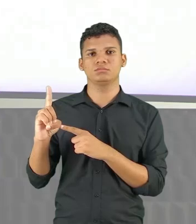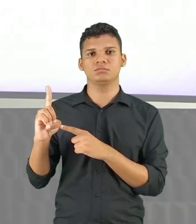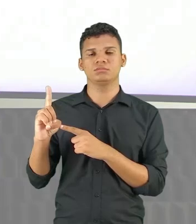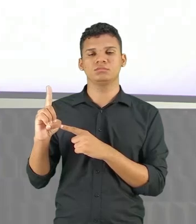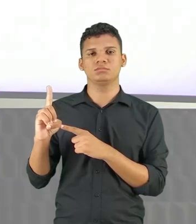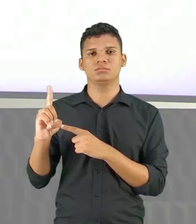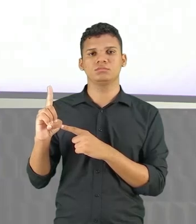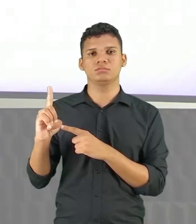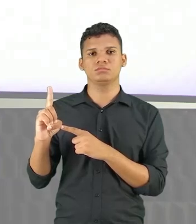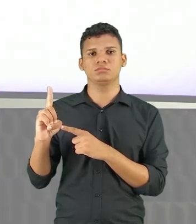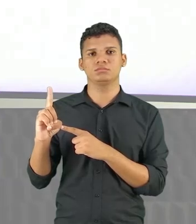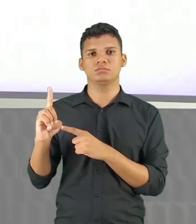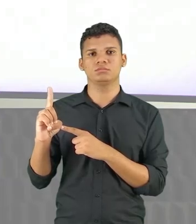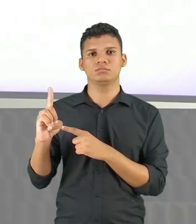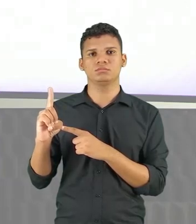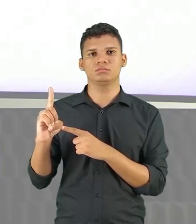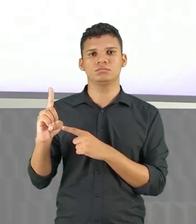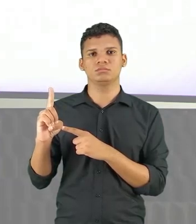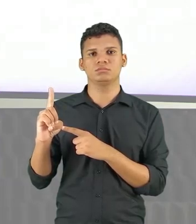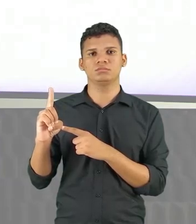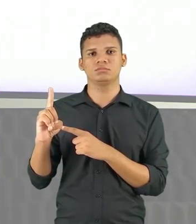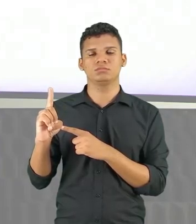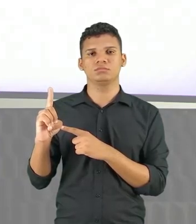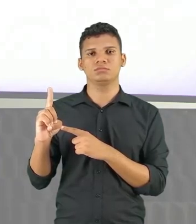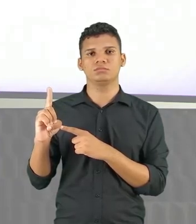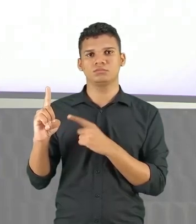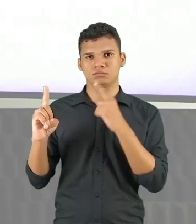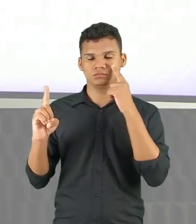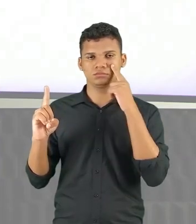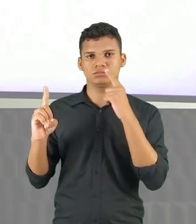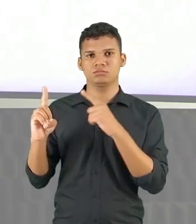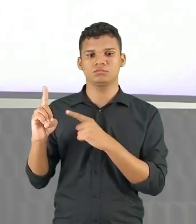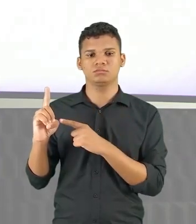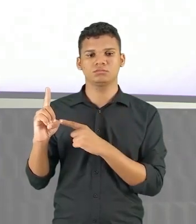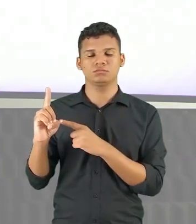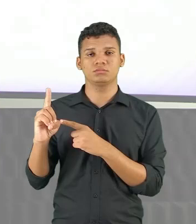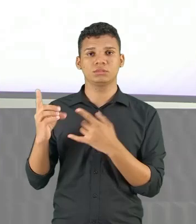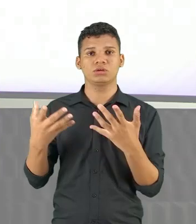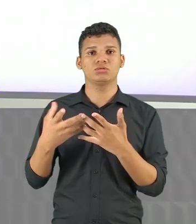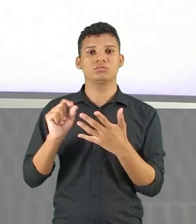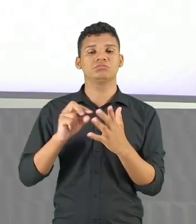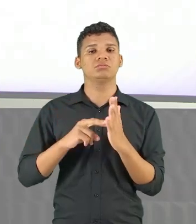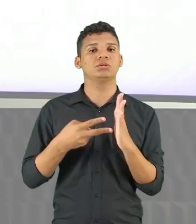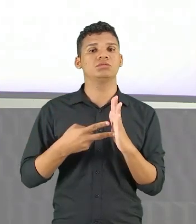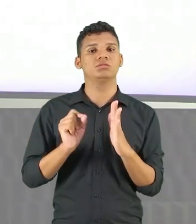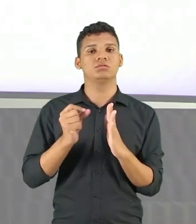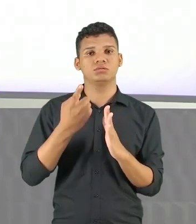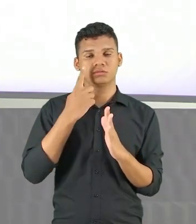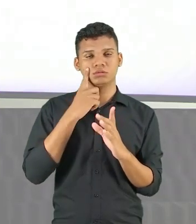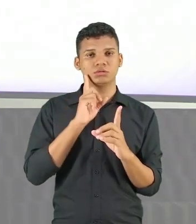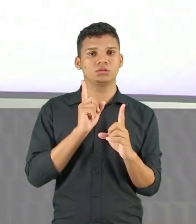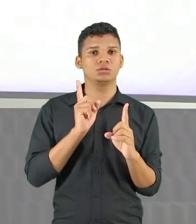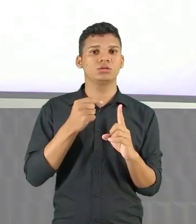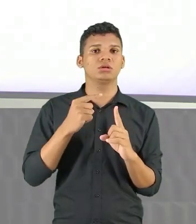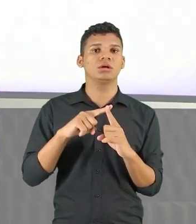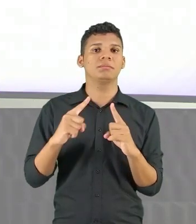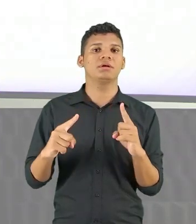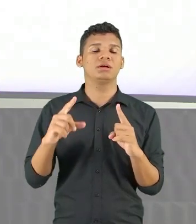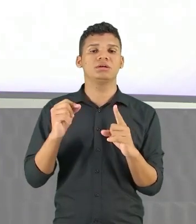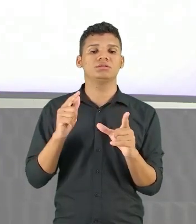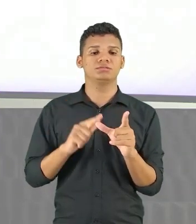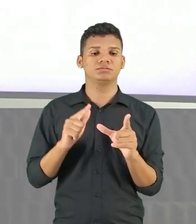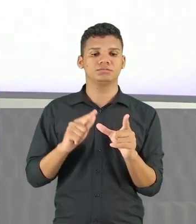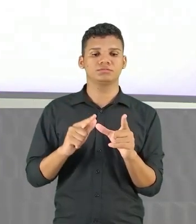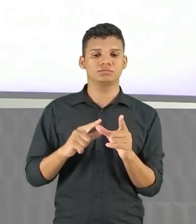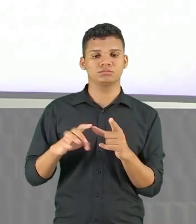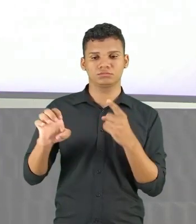reflete um tratamento formal do filho em relação à mãe. Será que é essa a nossa ideia? Ou letra E, pela